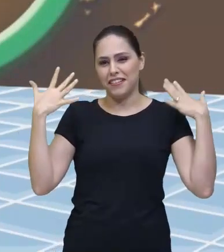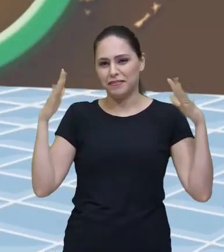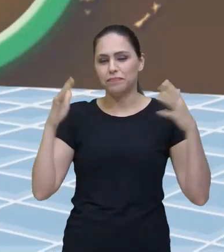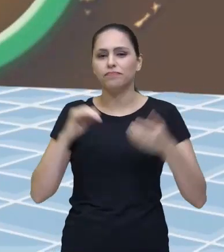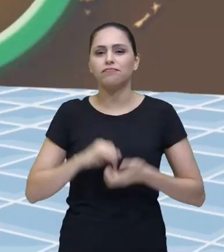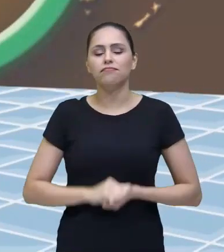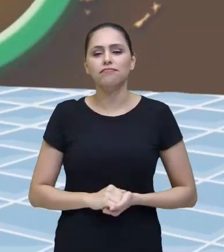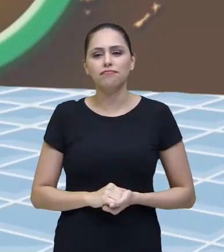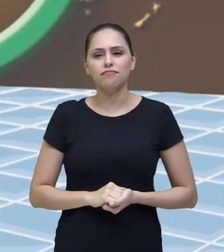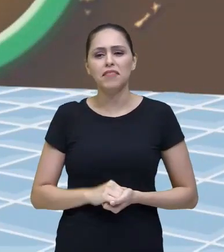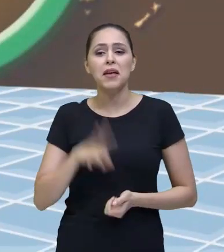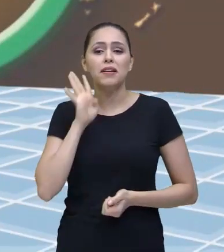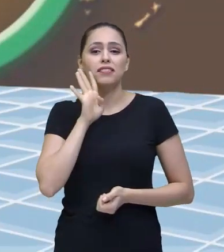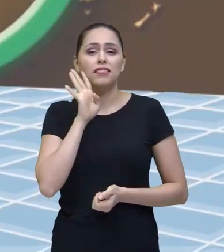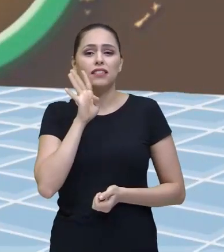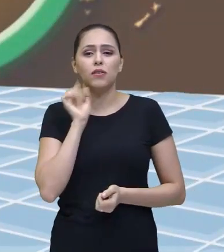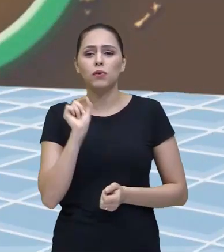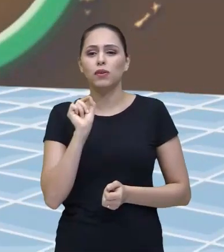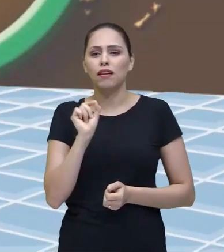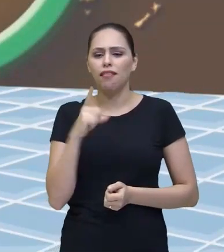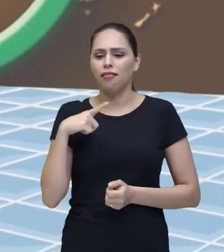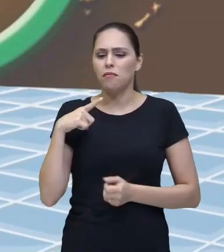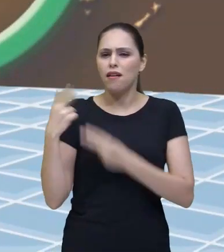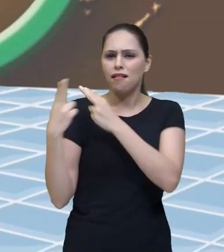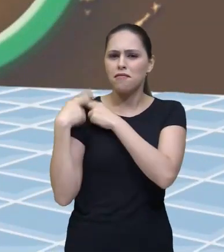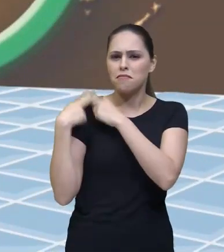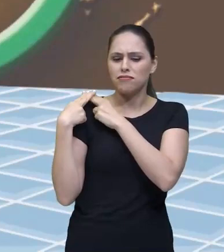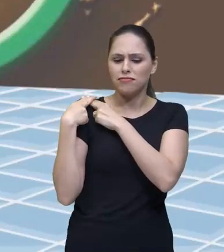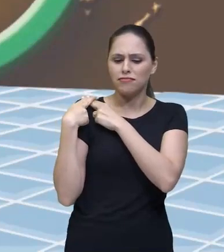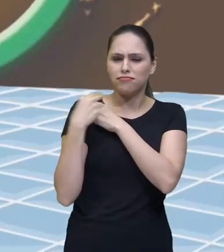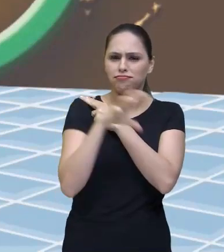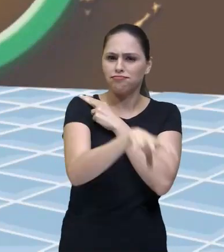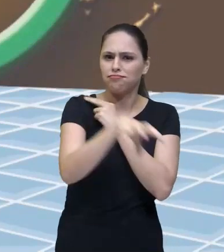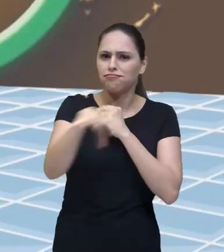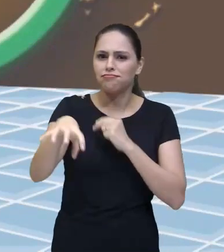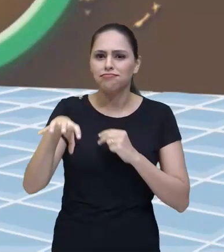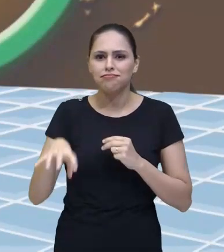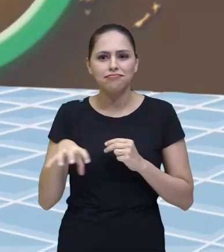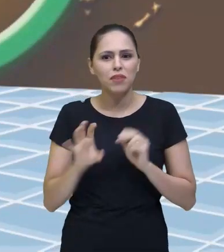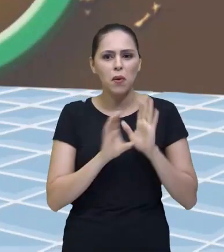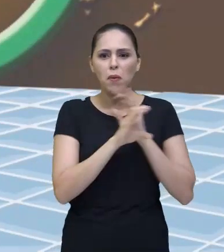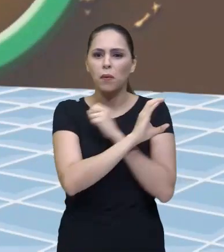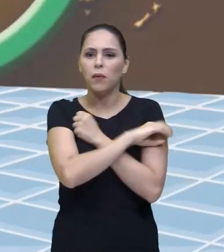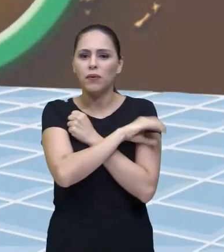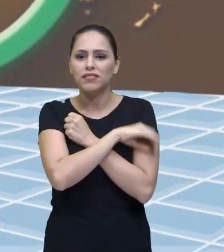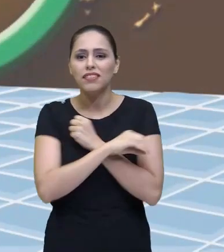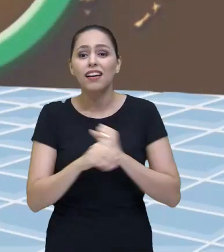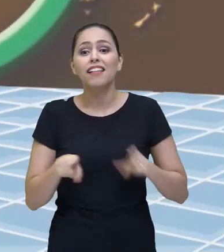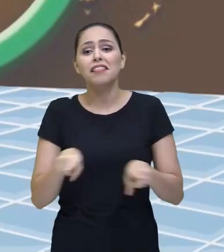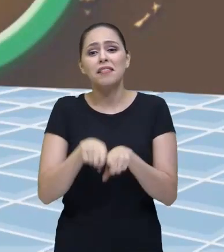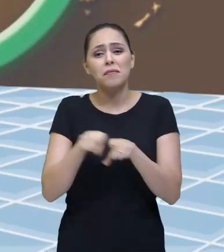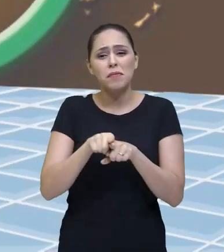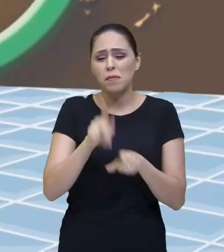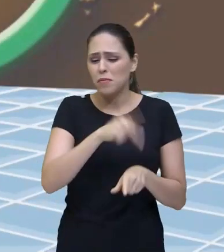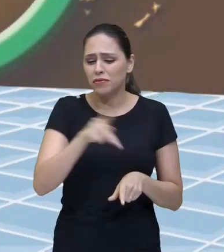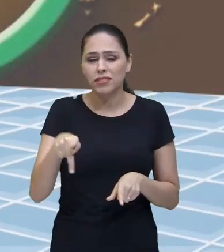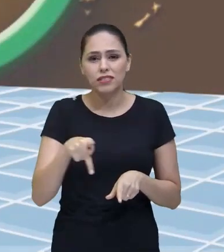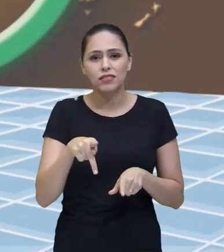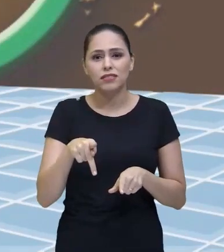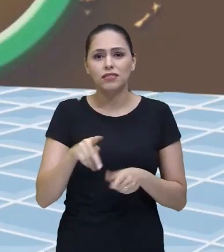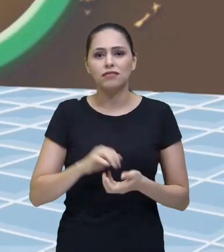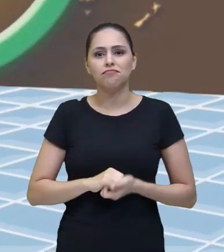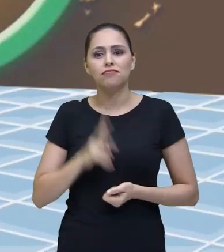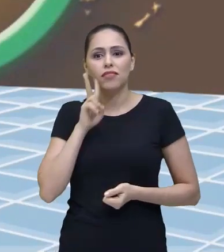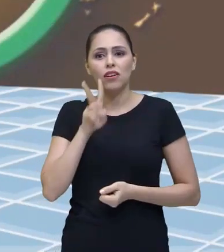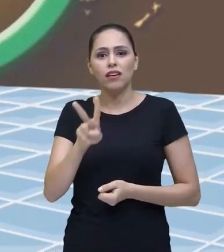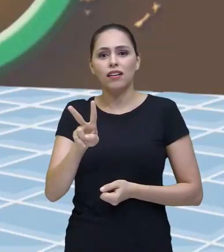Nath, olha que bacana. Tá chefa de divisão, a gerente, a coordenadora. Todo mundo. Todo mundo tá vendo a gente. As professoras, papai. Olha. Vai